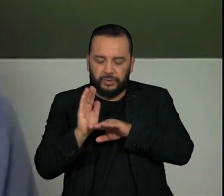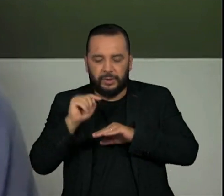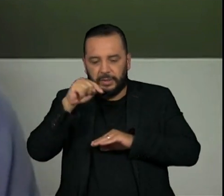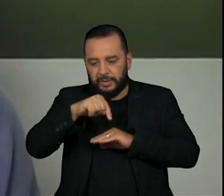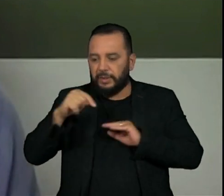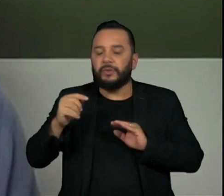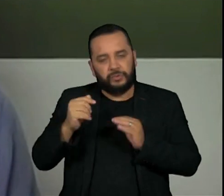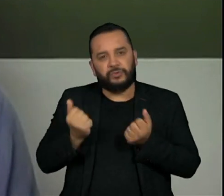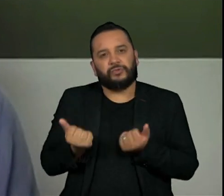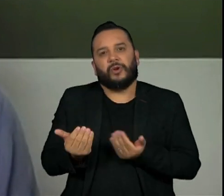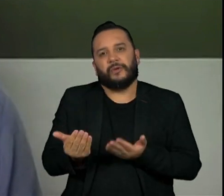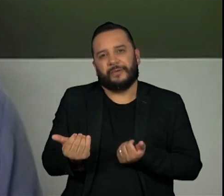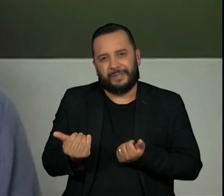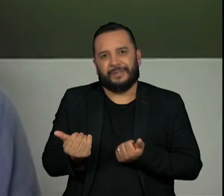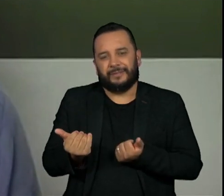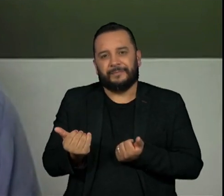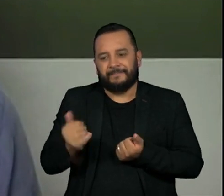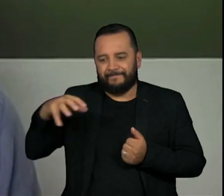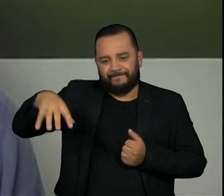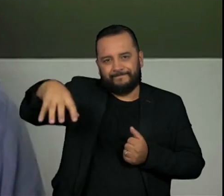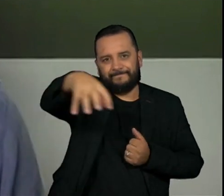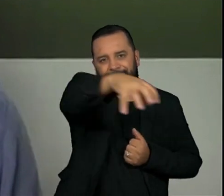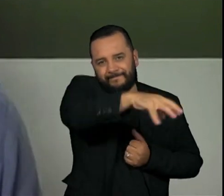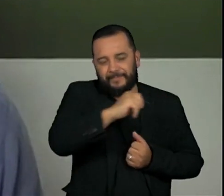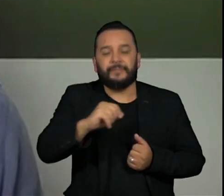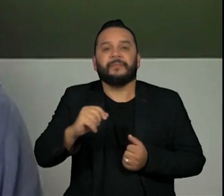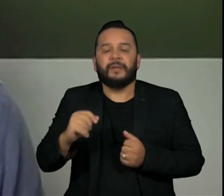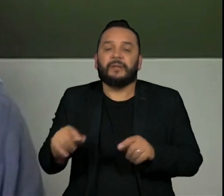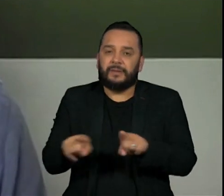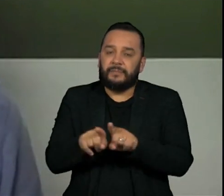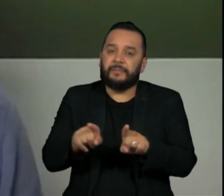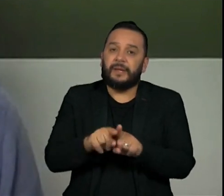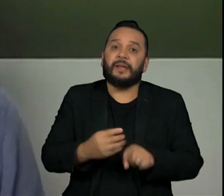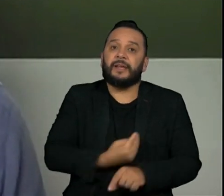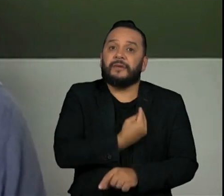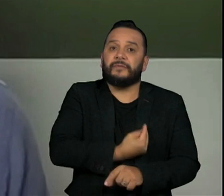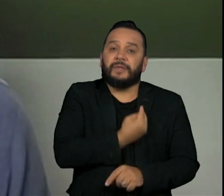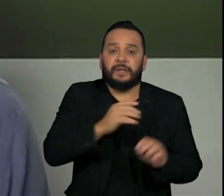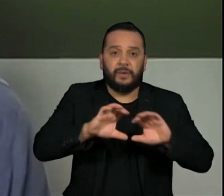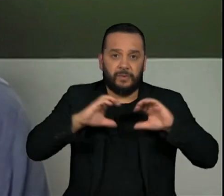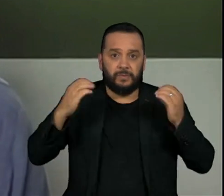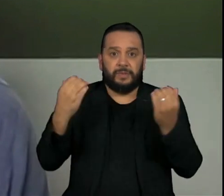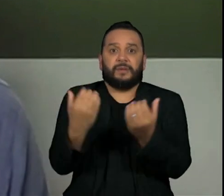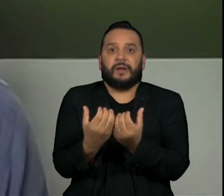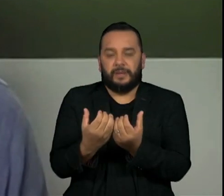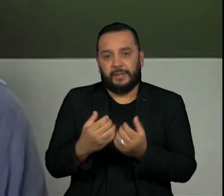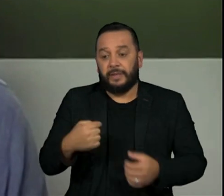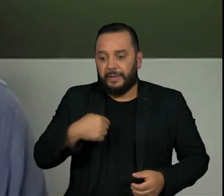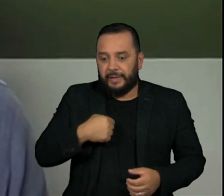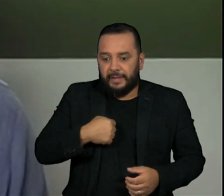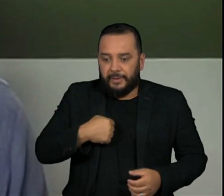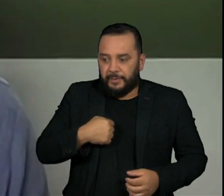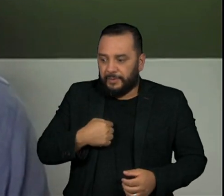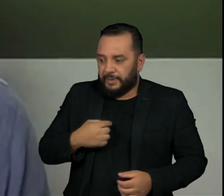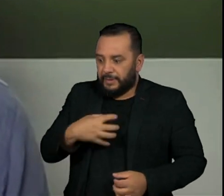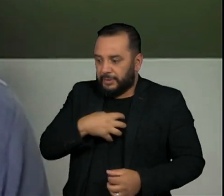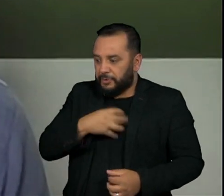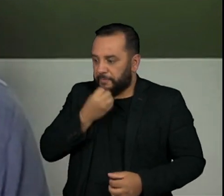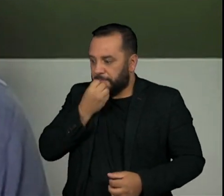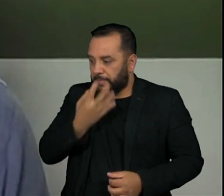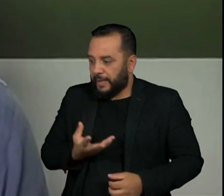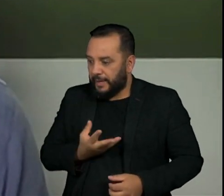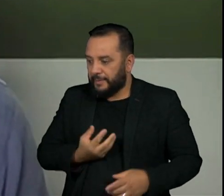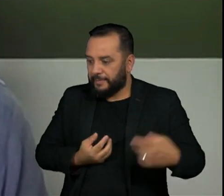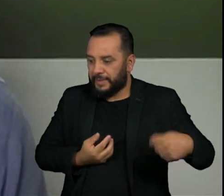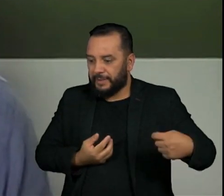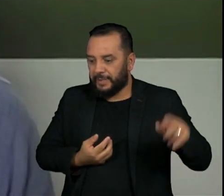da vida comunitária, em que as pessoas entendem que seu bem-estar depende do bem-estar dos outros. Então, num